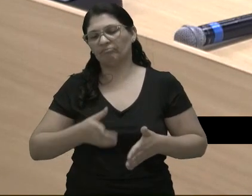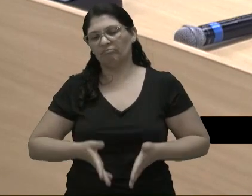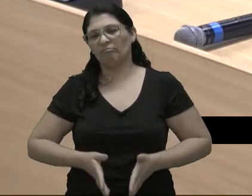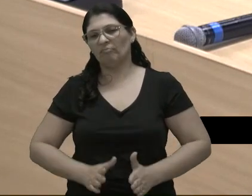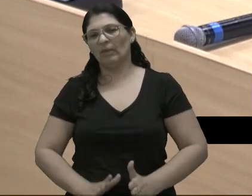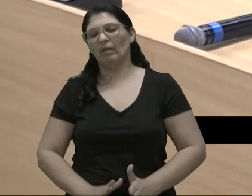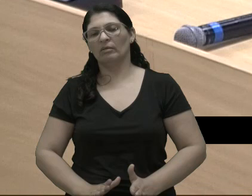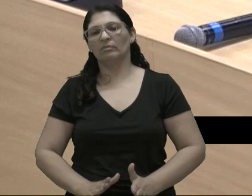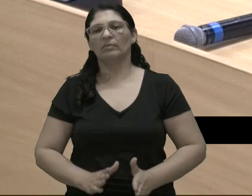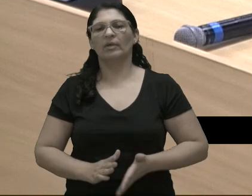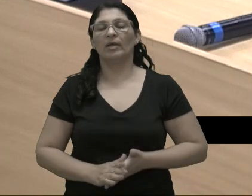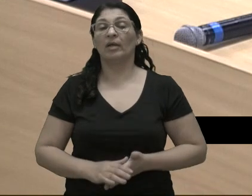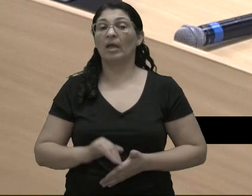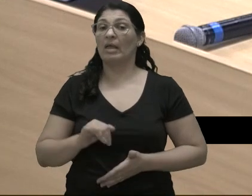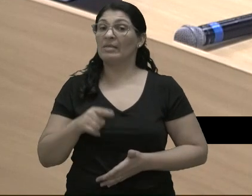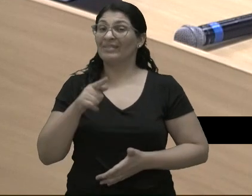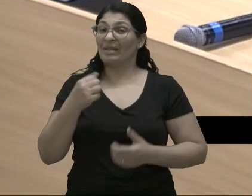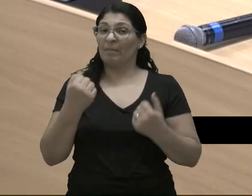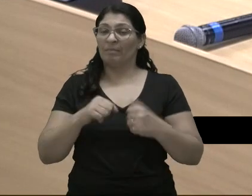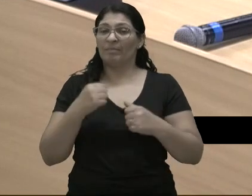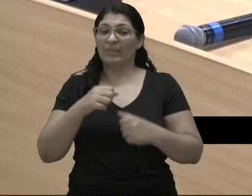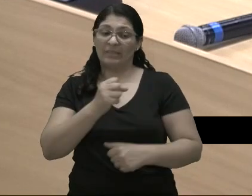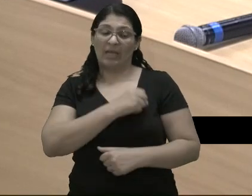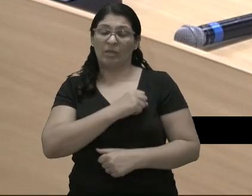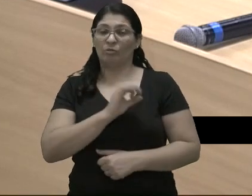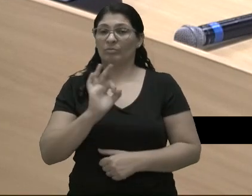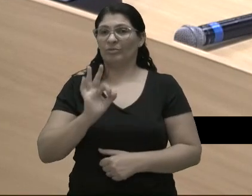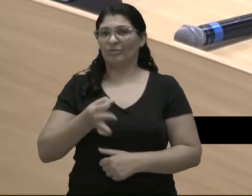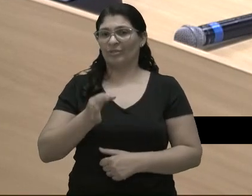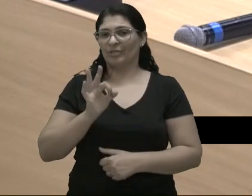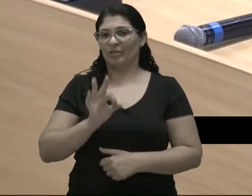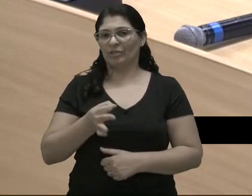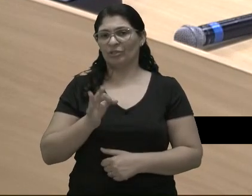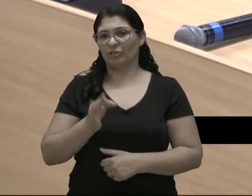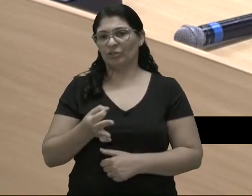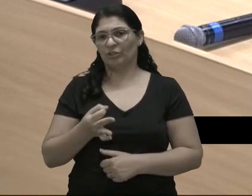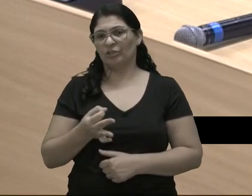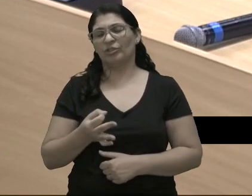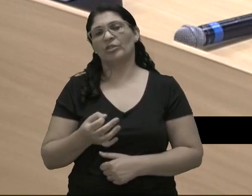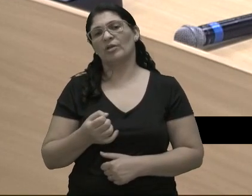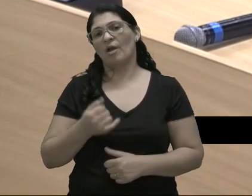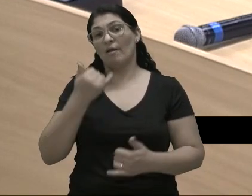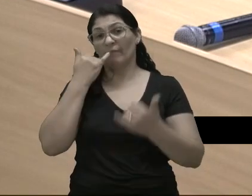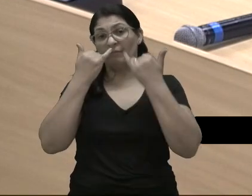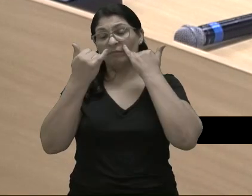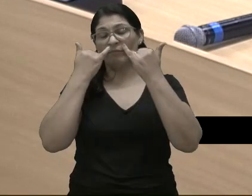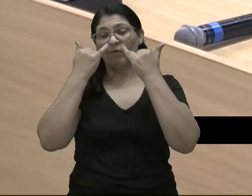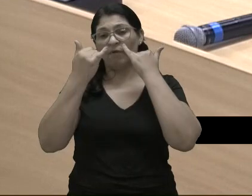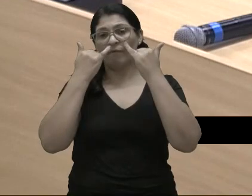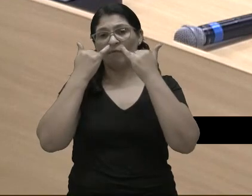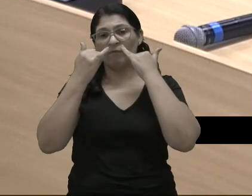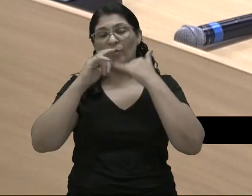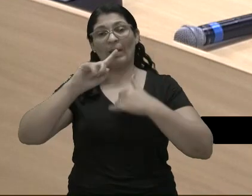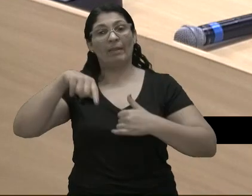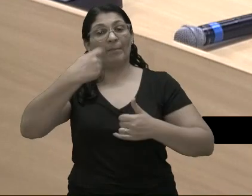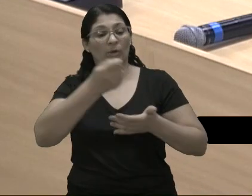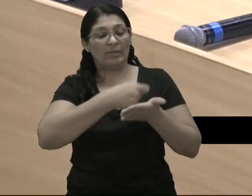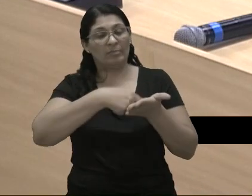senhor precisar desse número exato, eles vão te informar, tá, por